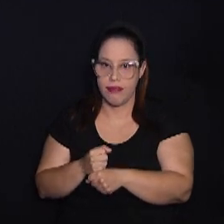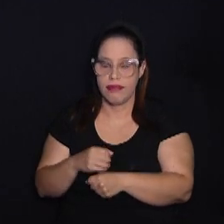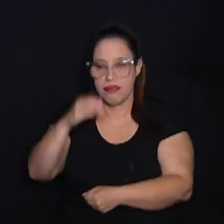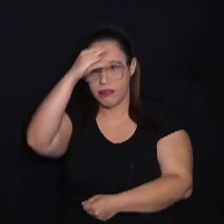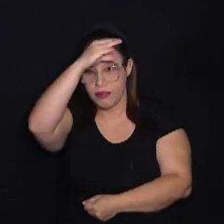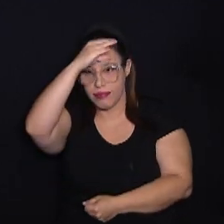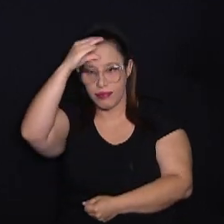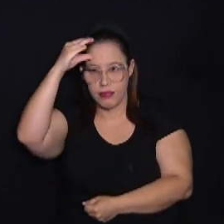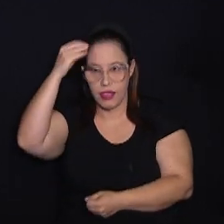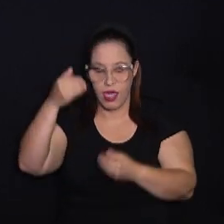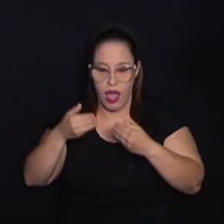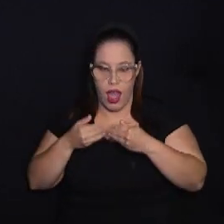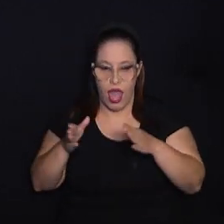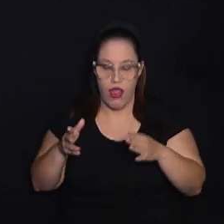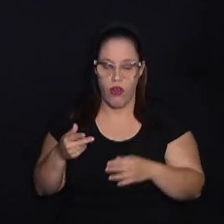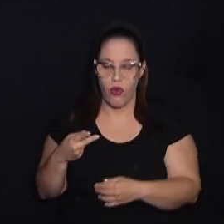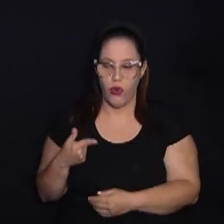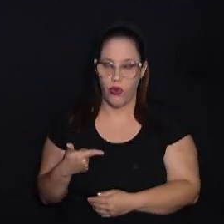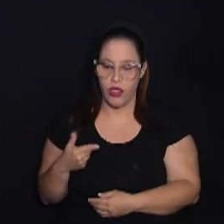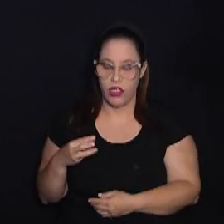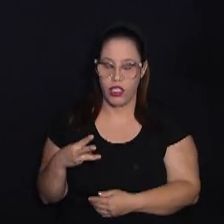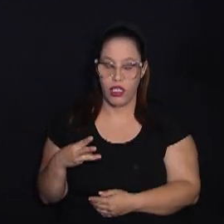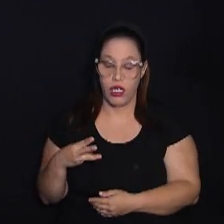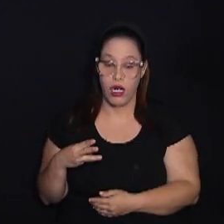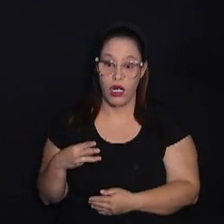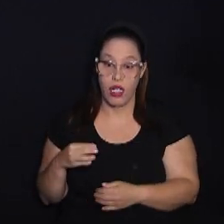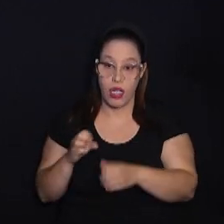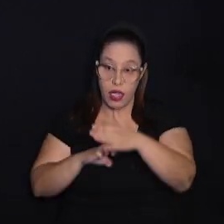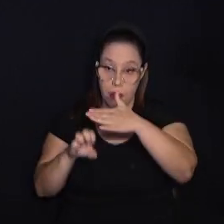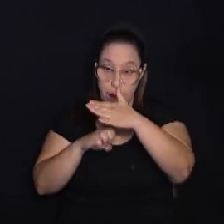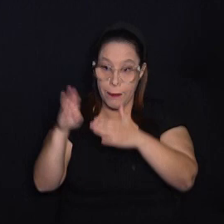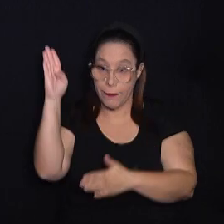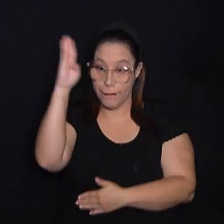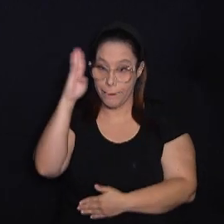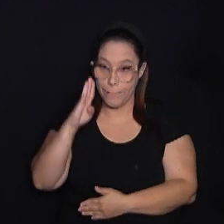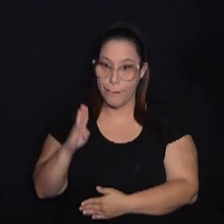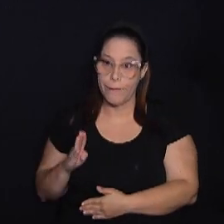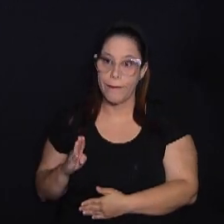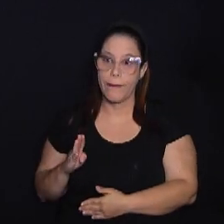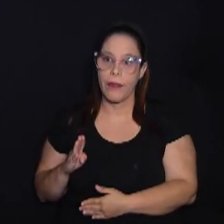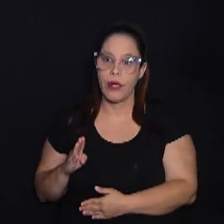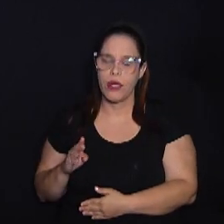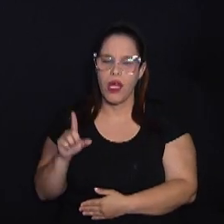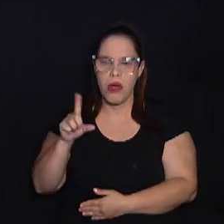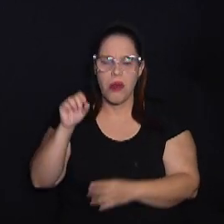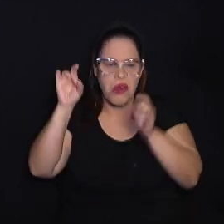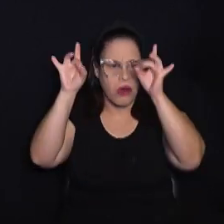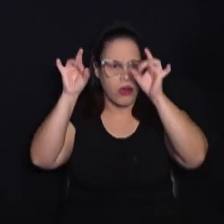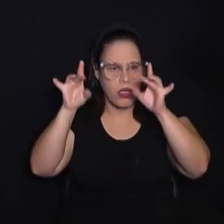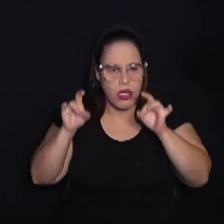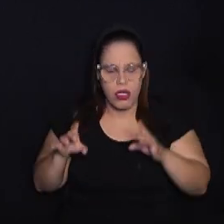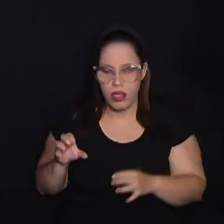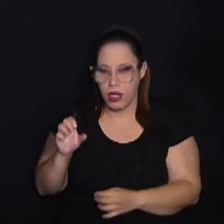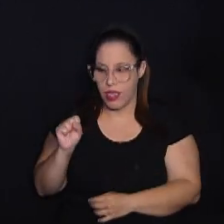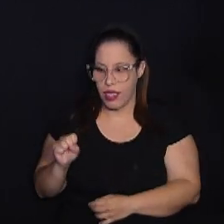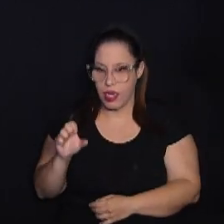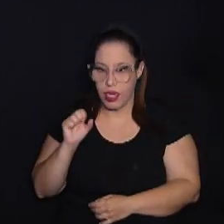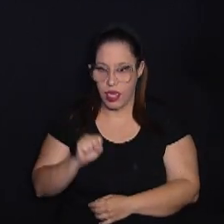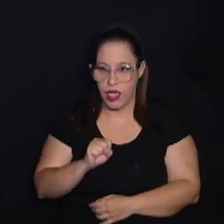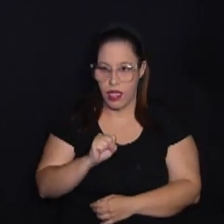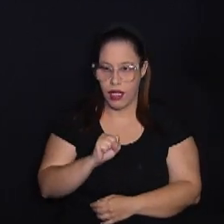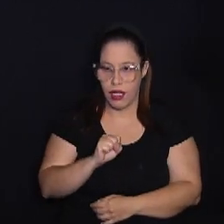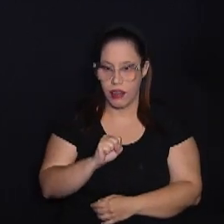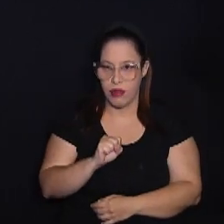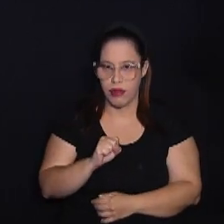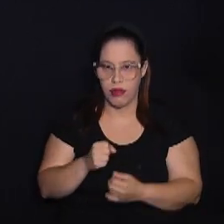abriu 23 filiais no Brasil. Tornei-me especialista em ISS de vários